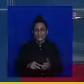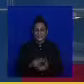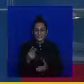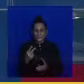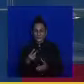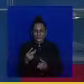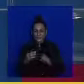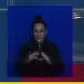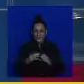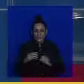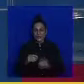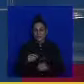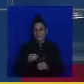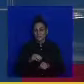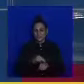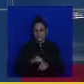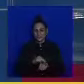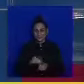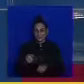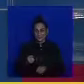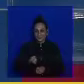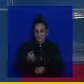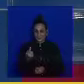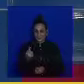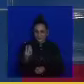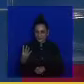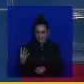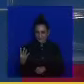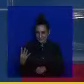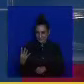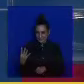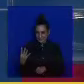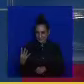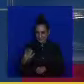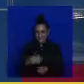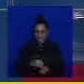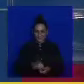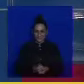Segunda bola sorteada, bola marrom número 14.